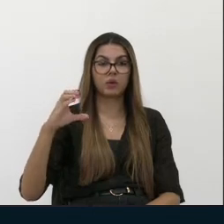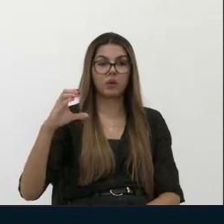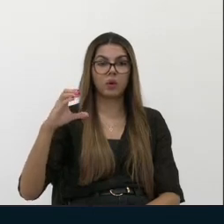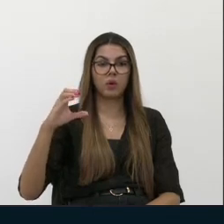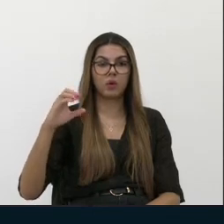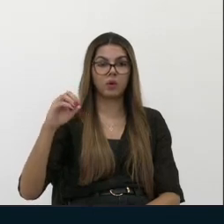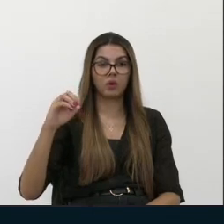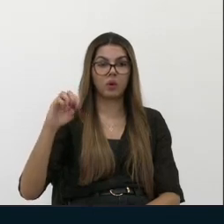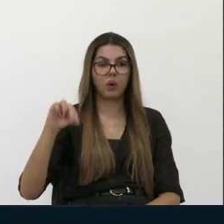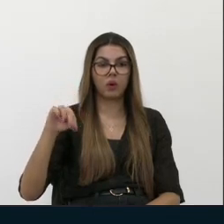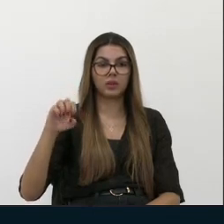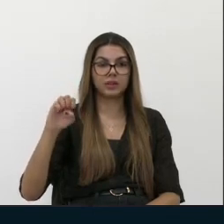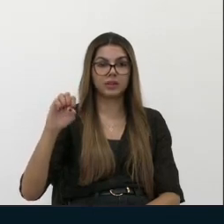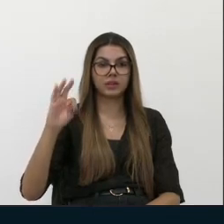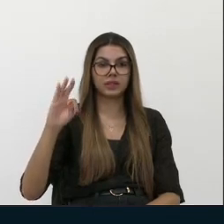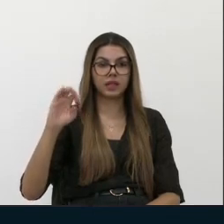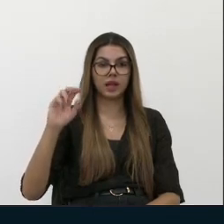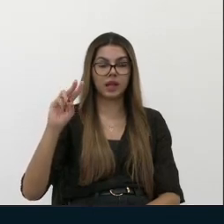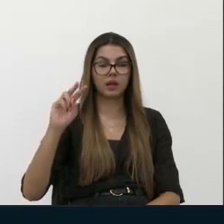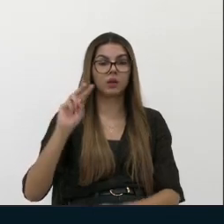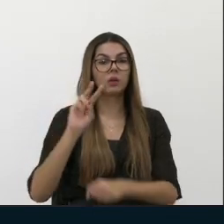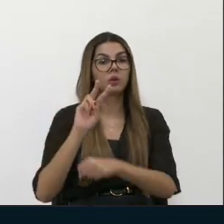supervisora de castração.